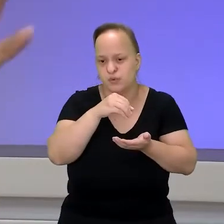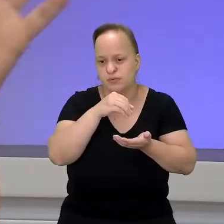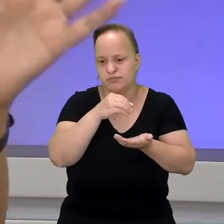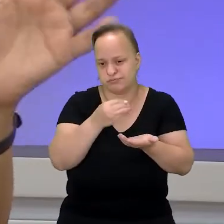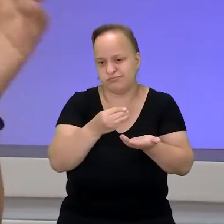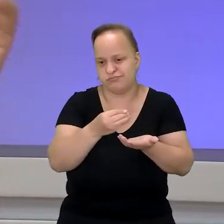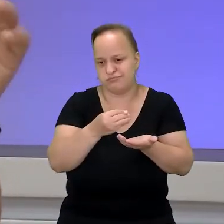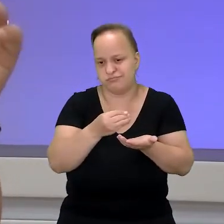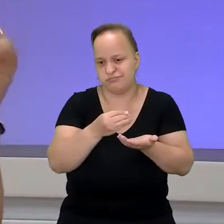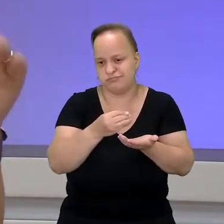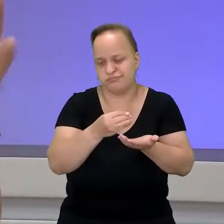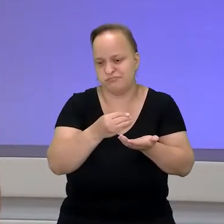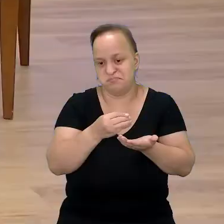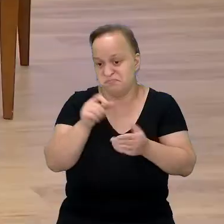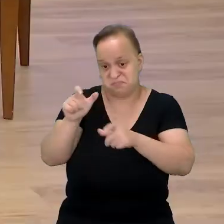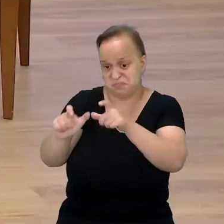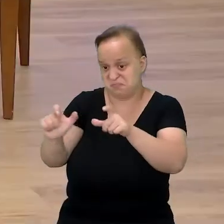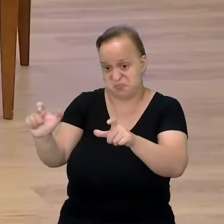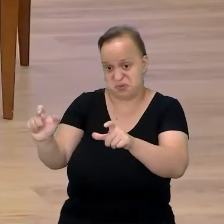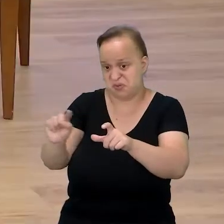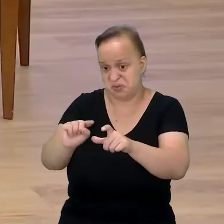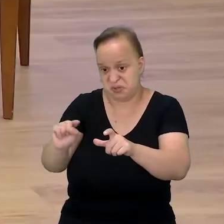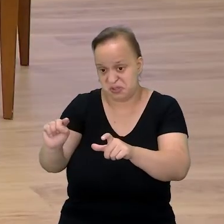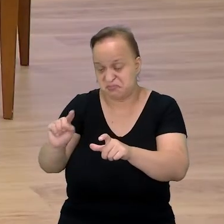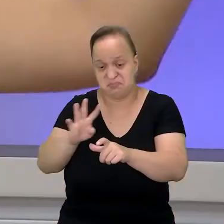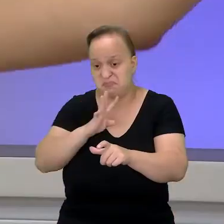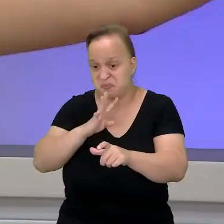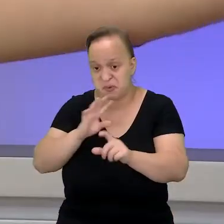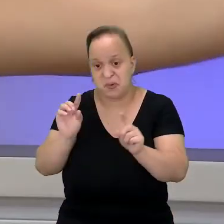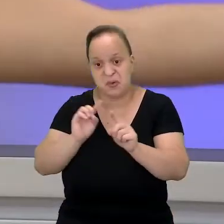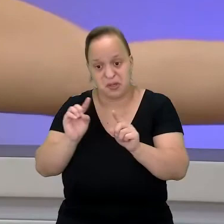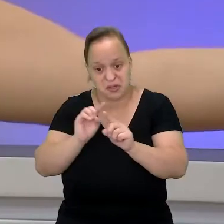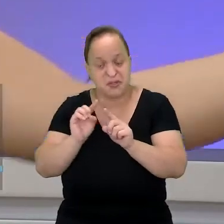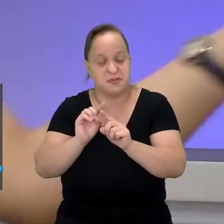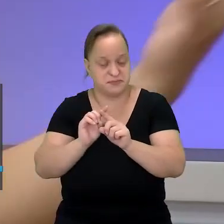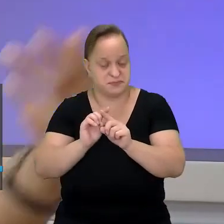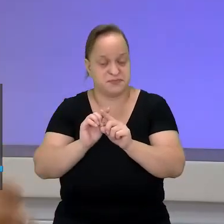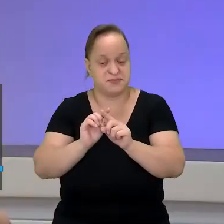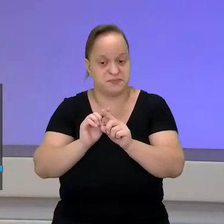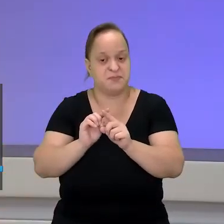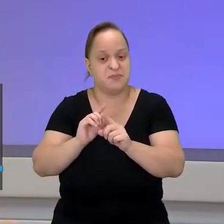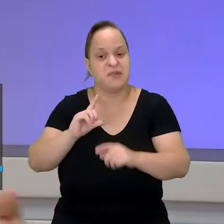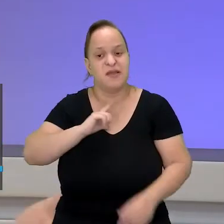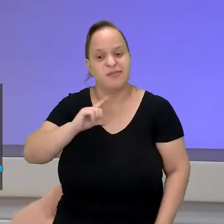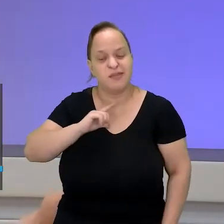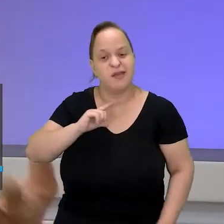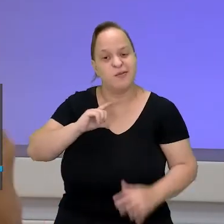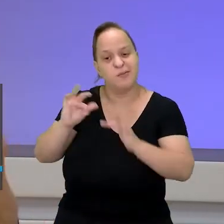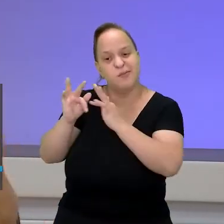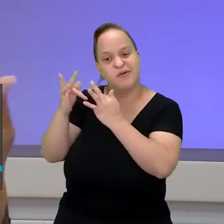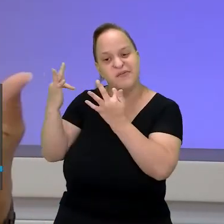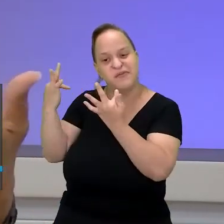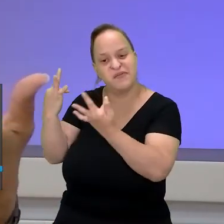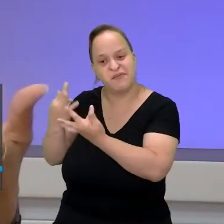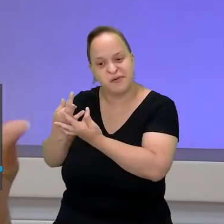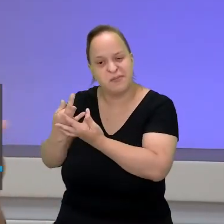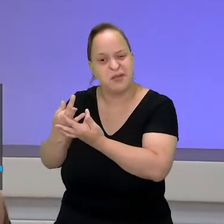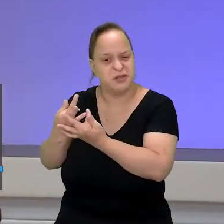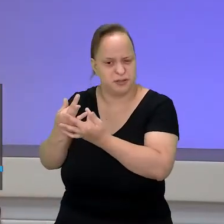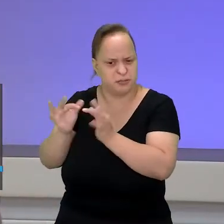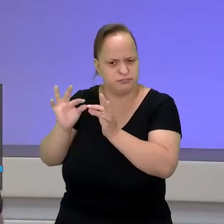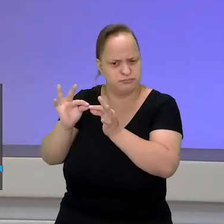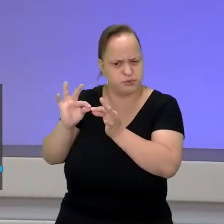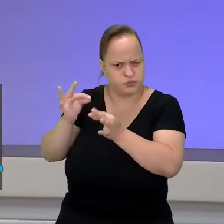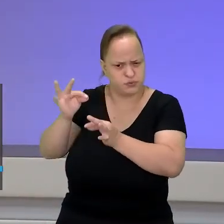de spoiler familiar aí, né? Mas não é uma família próxima, é dos familiares, né? Tem gente que começou a